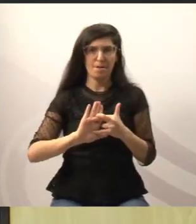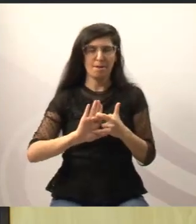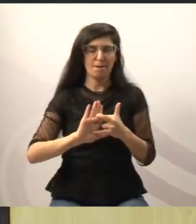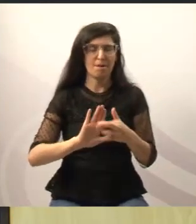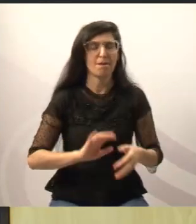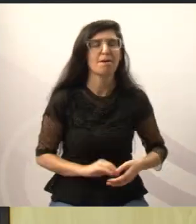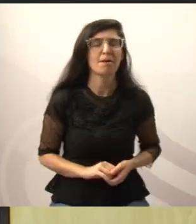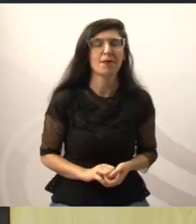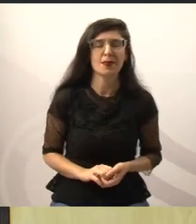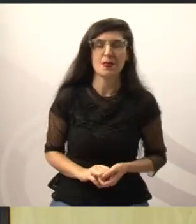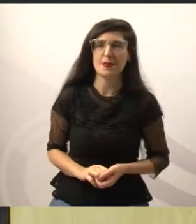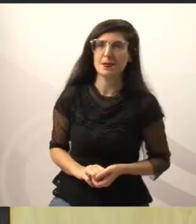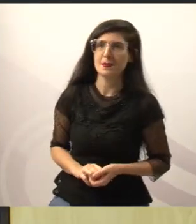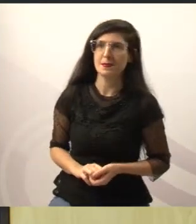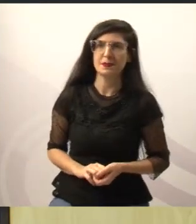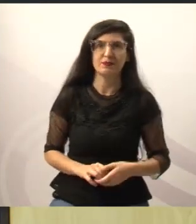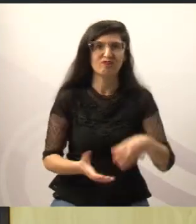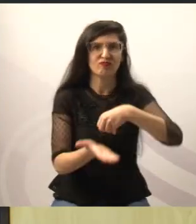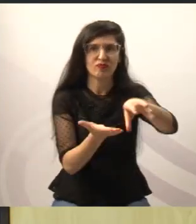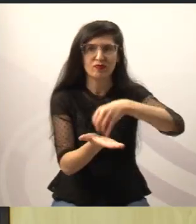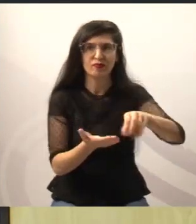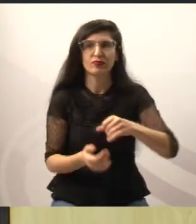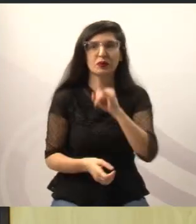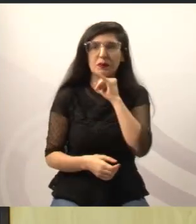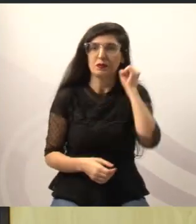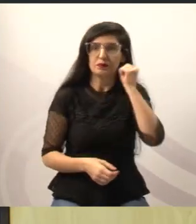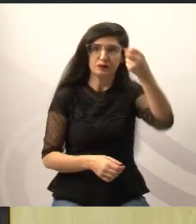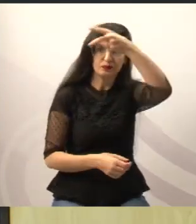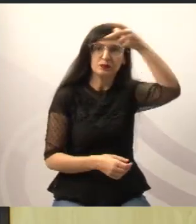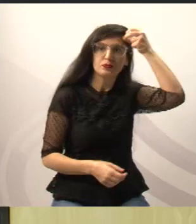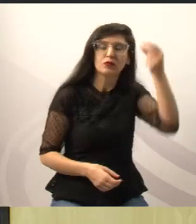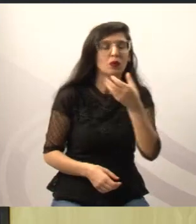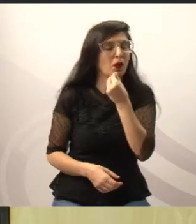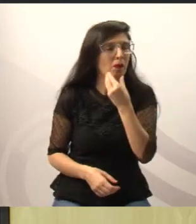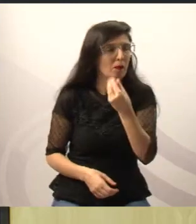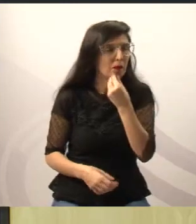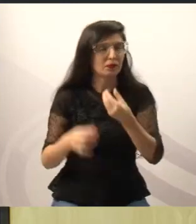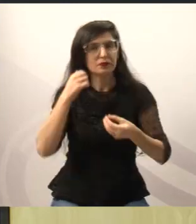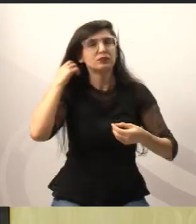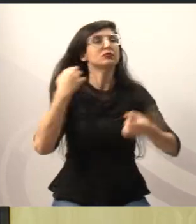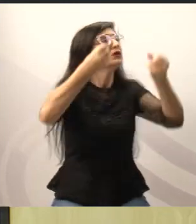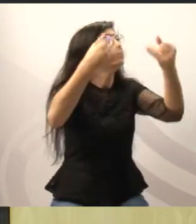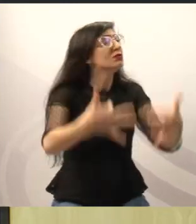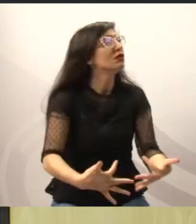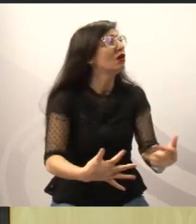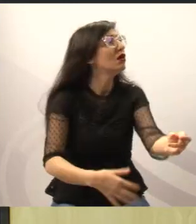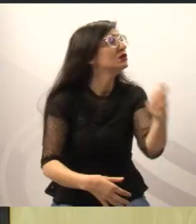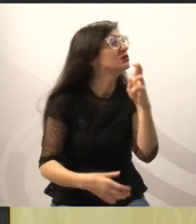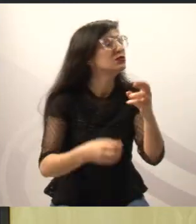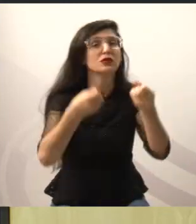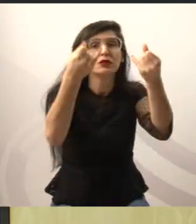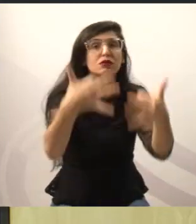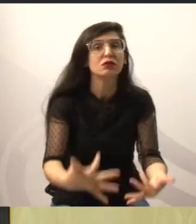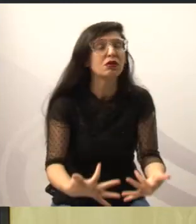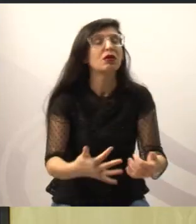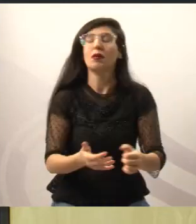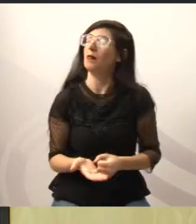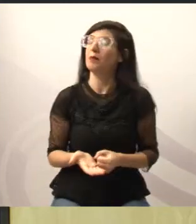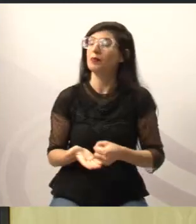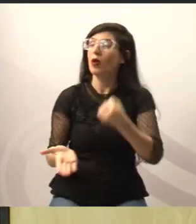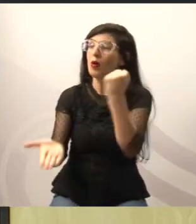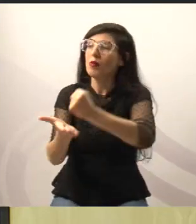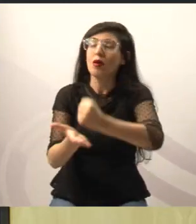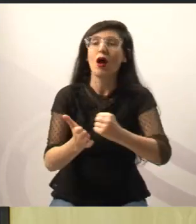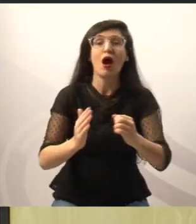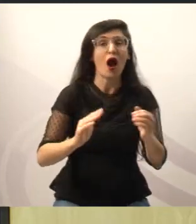formalidades regimentais, seja encaminhado ao senhor prefeito municipal de Jacareí o seguinte pedido de informação acerca dos cadastros do programa Minha Casa Minha